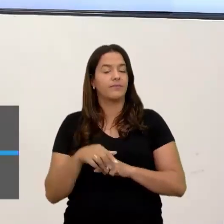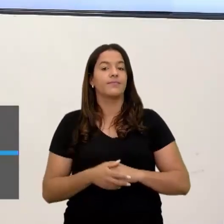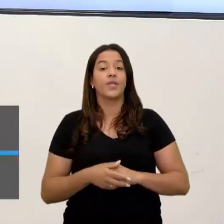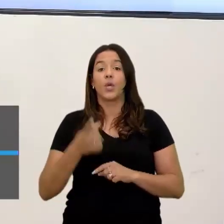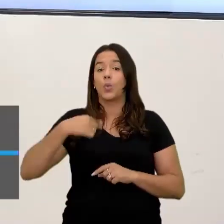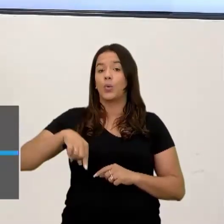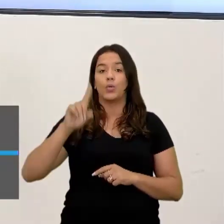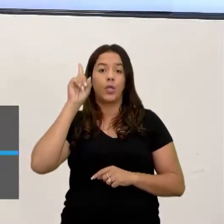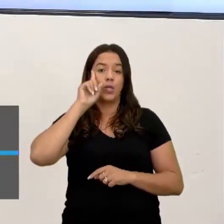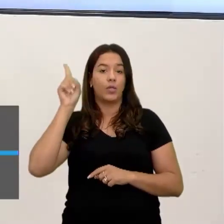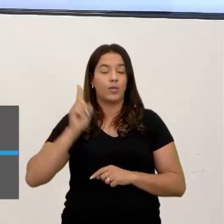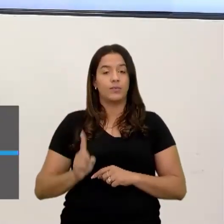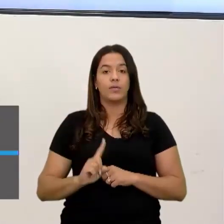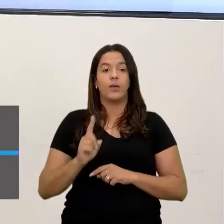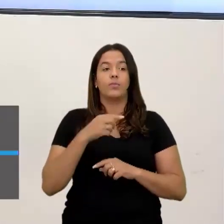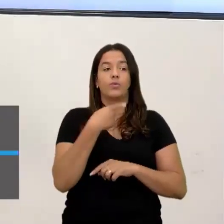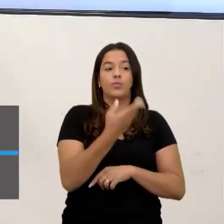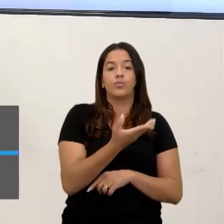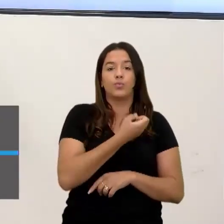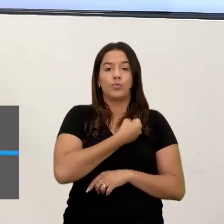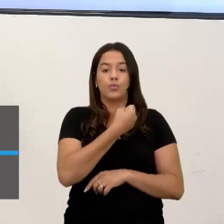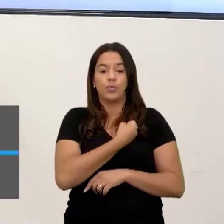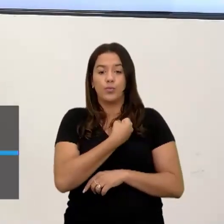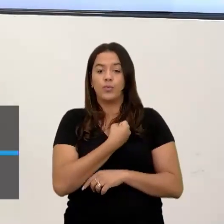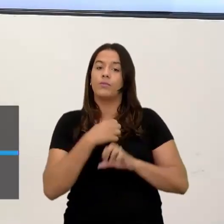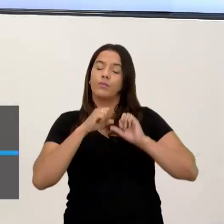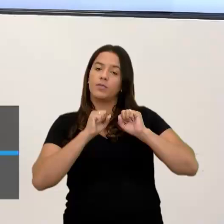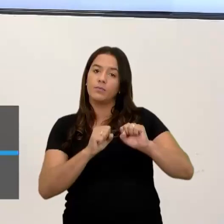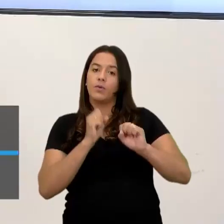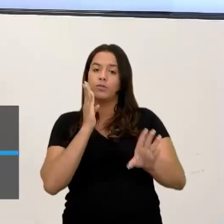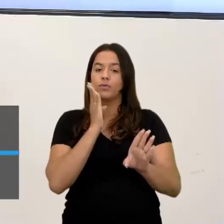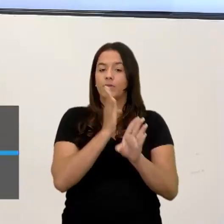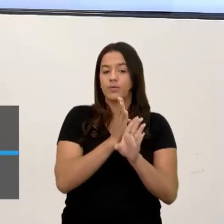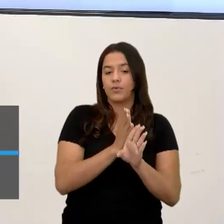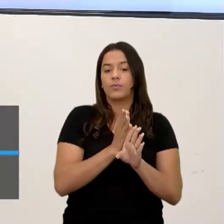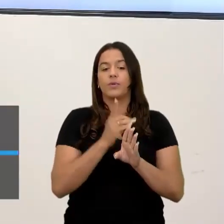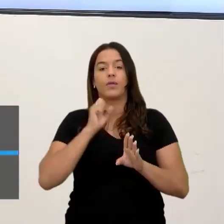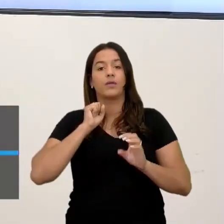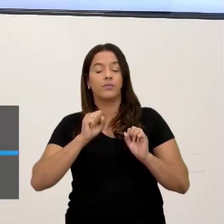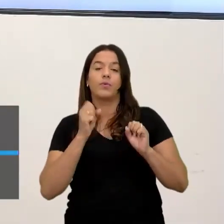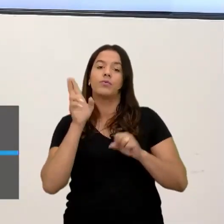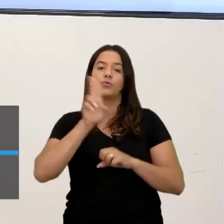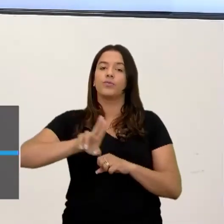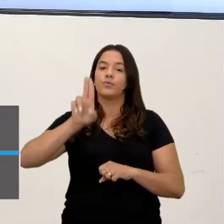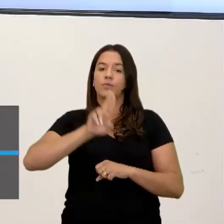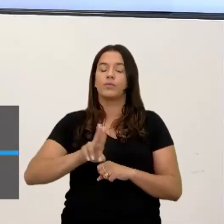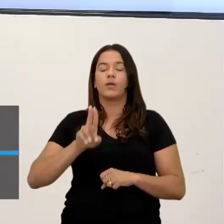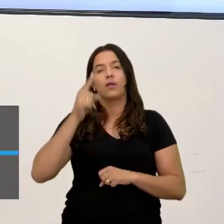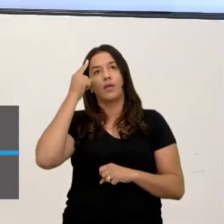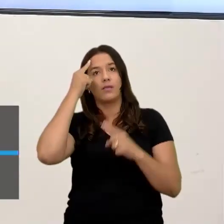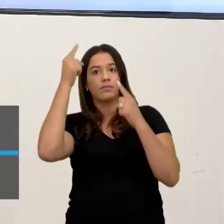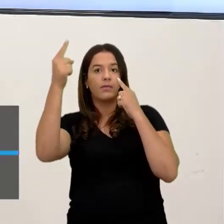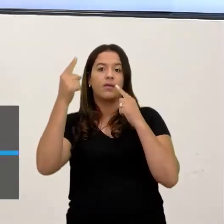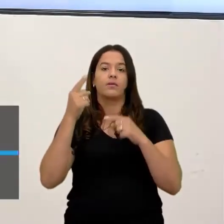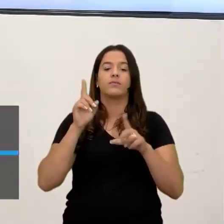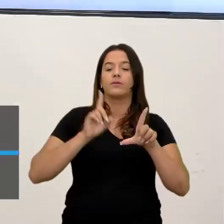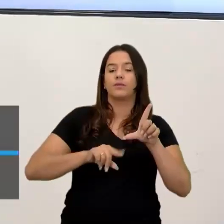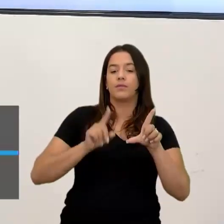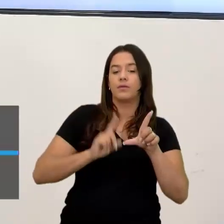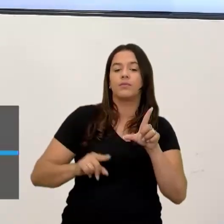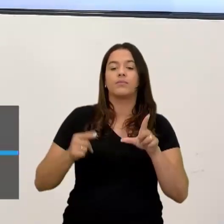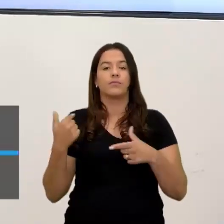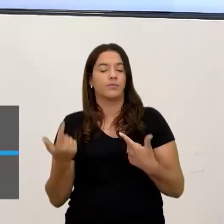gente não conhece, mas a gente pode descobrir, a gente pode usar essas ideias de letras,